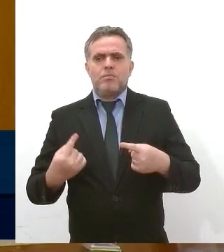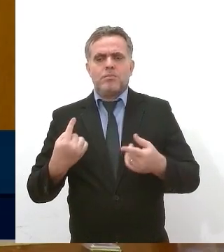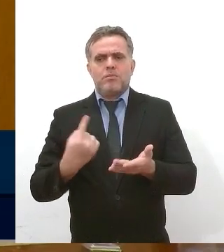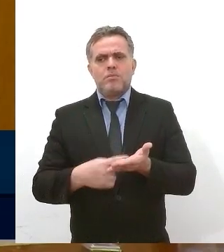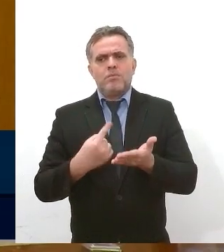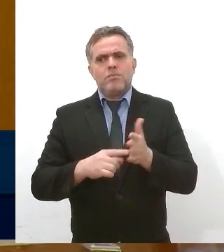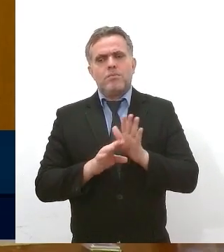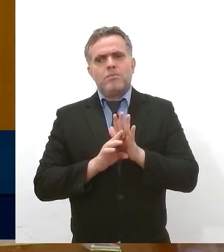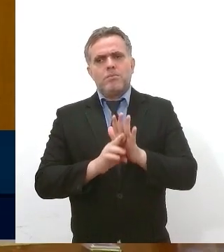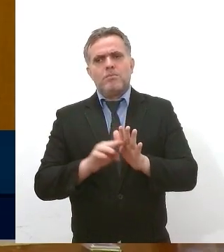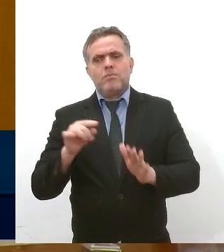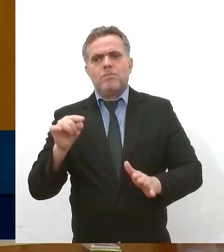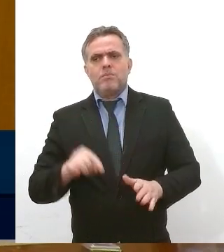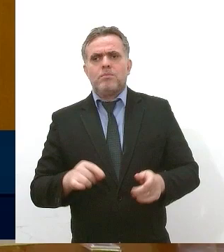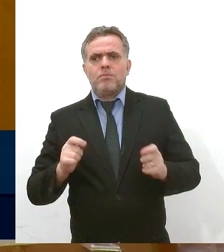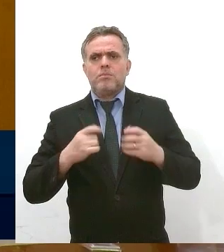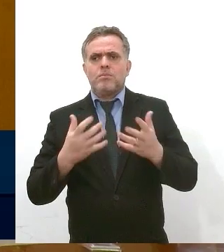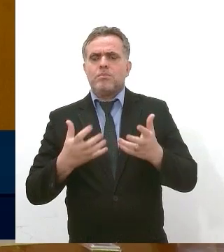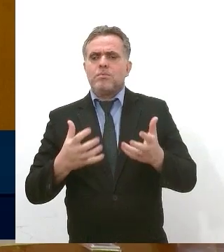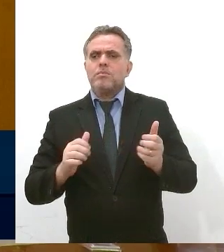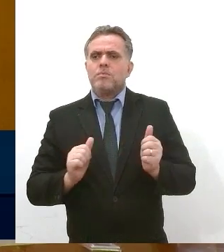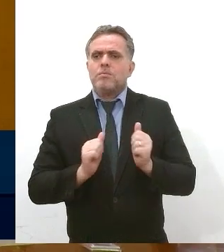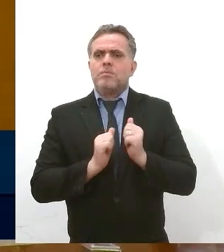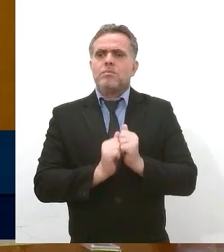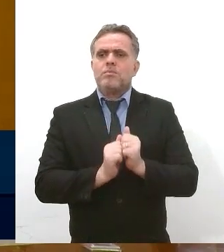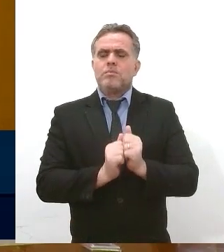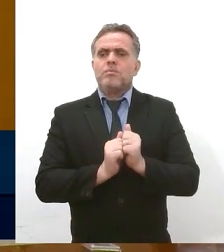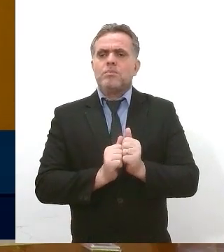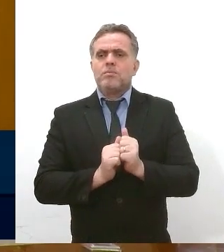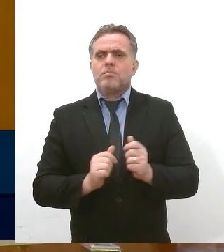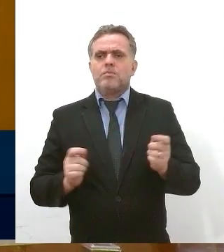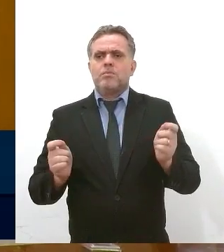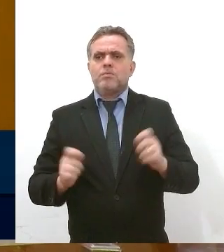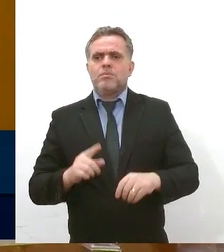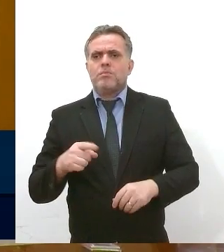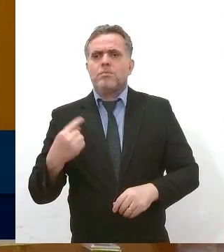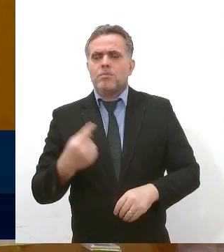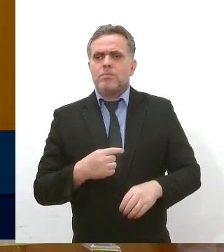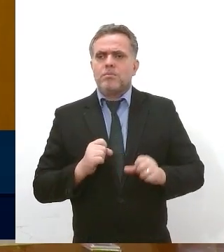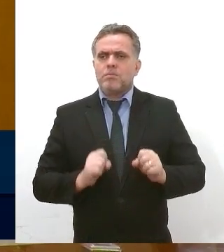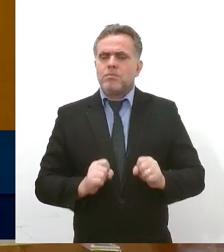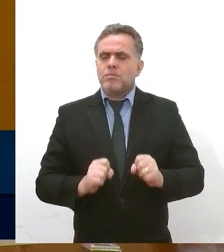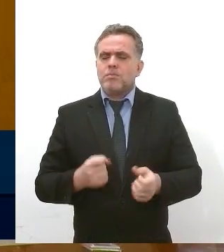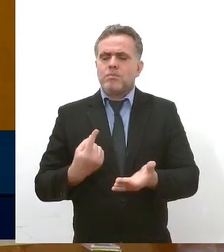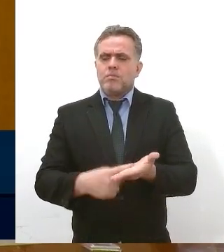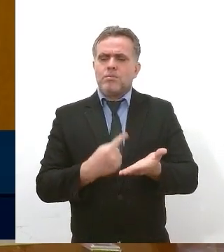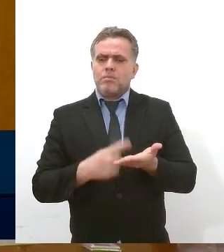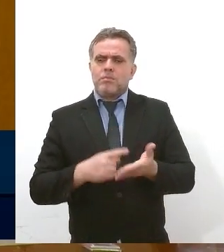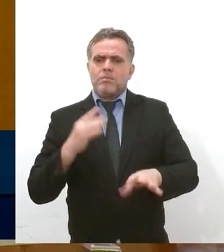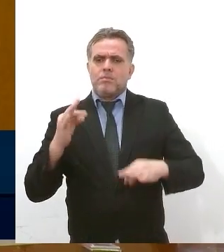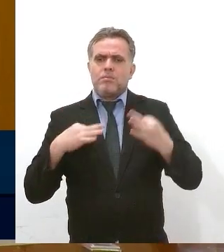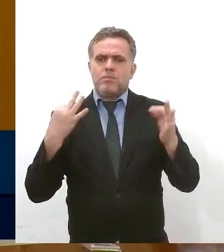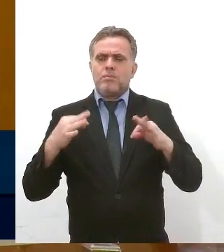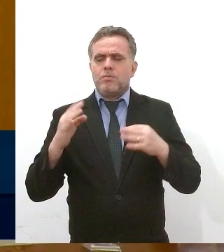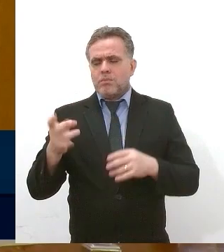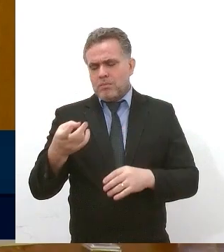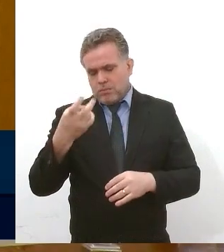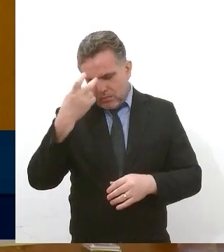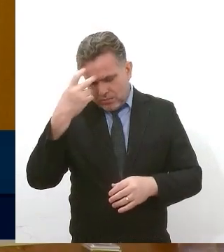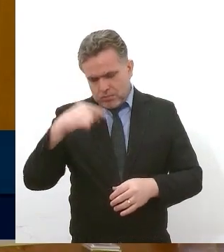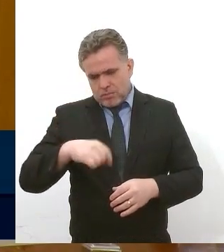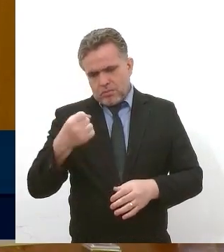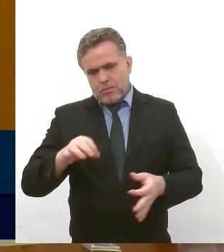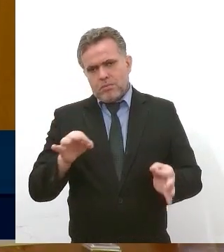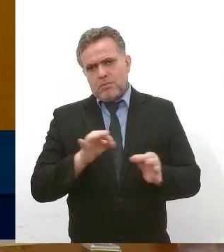quero me colocar aqui à disposição para que nós possamos desenvolver o turismo e a cultura do nosso estado. É isso, senhor presidente. Muito